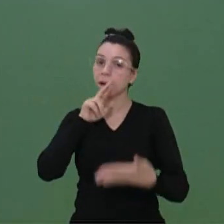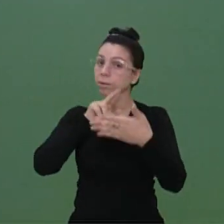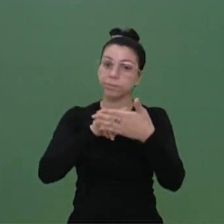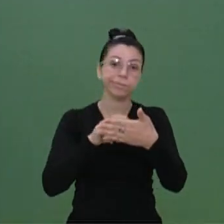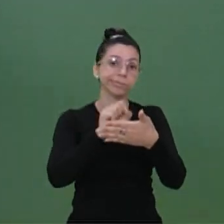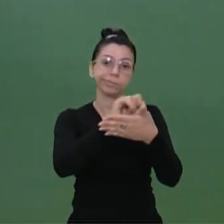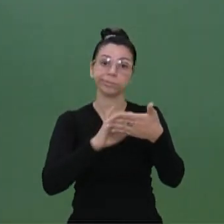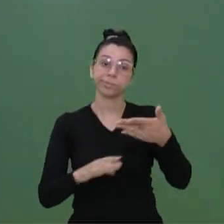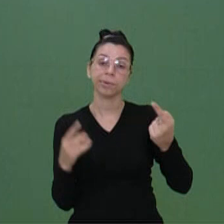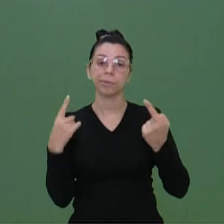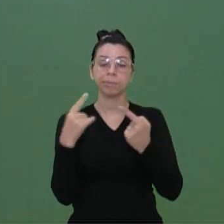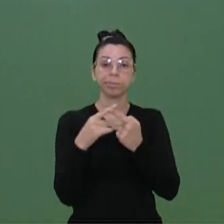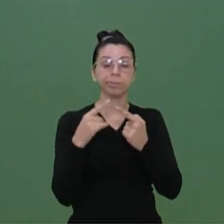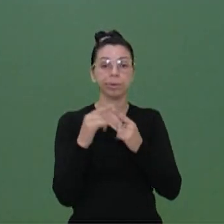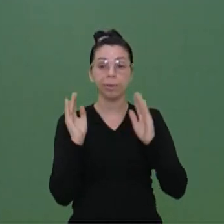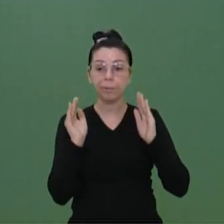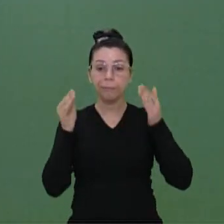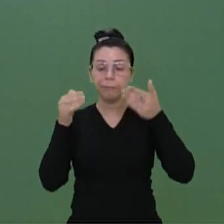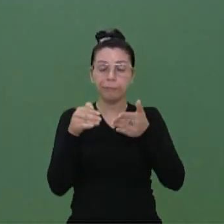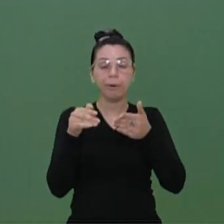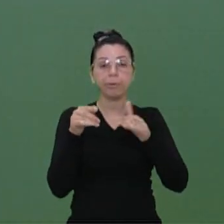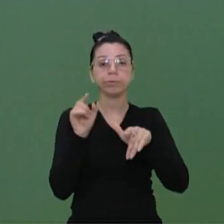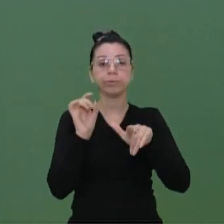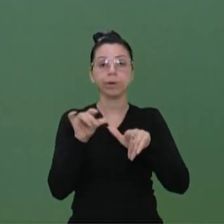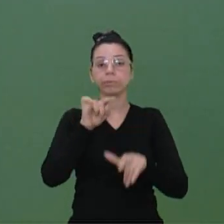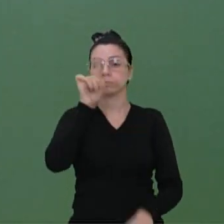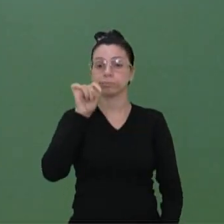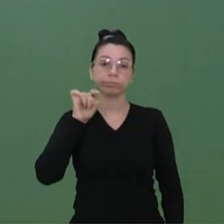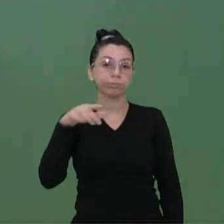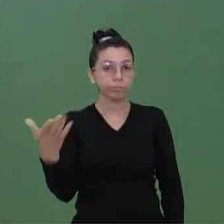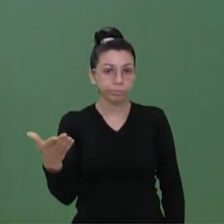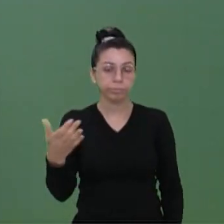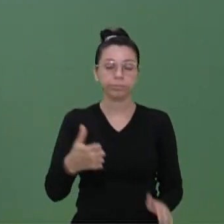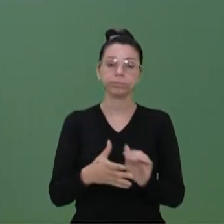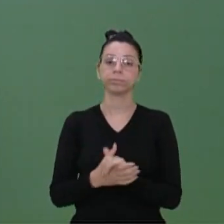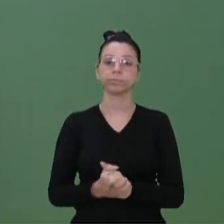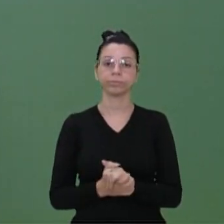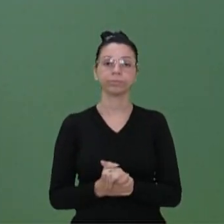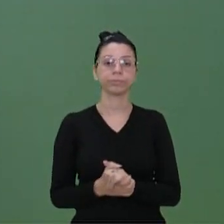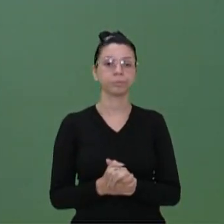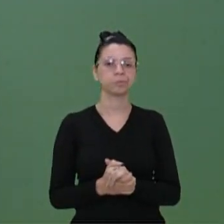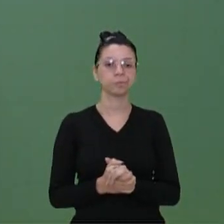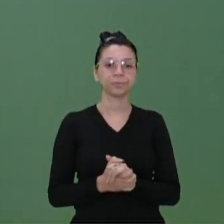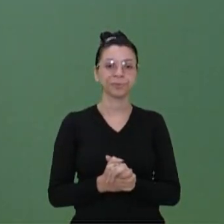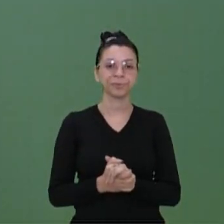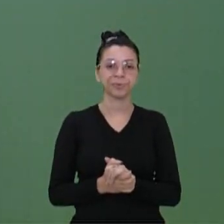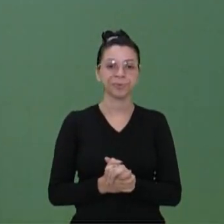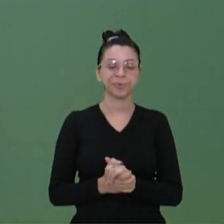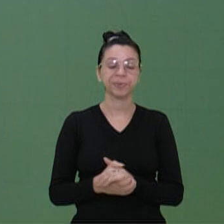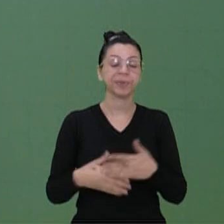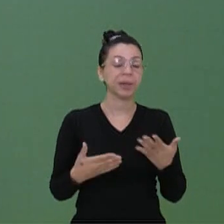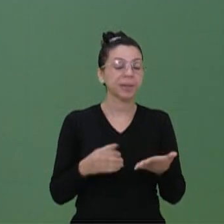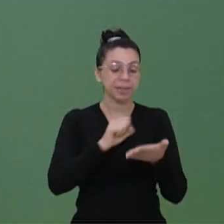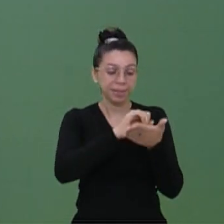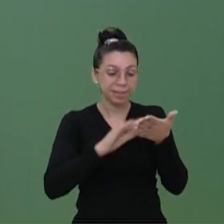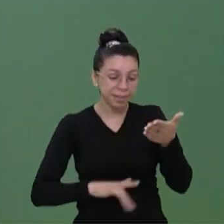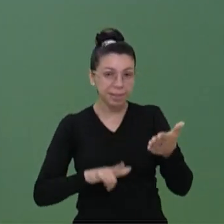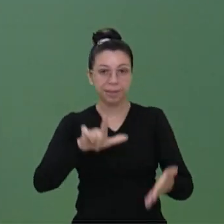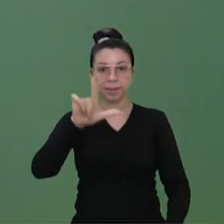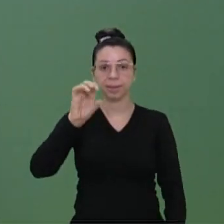do exercício, porque a gente vai em busca da incógnita. O que a gente tem no exercício é o log